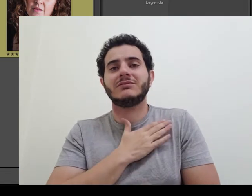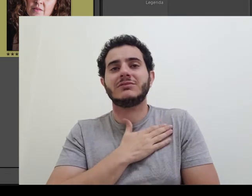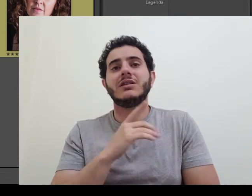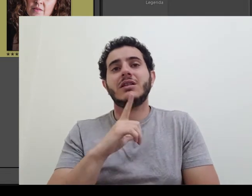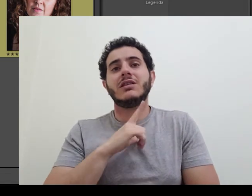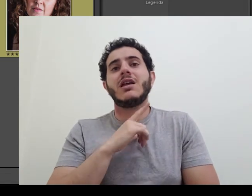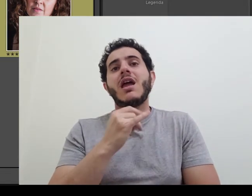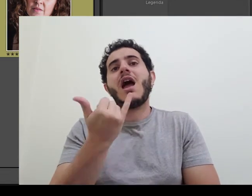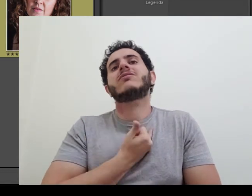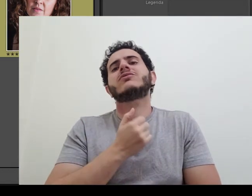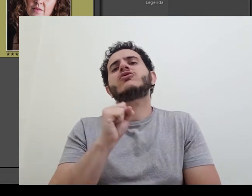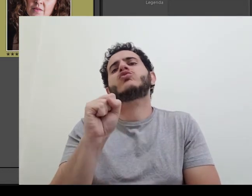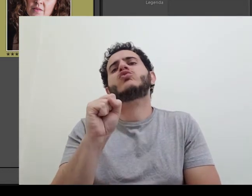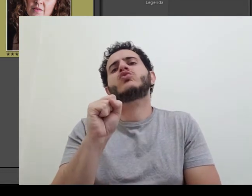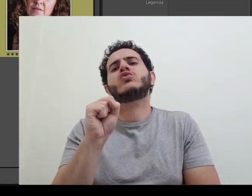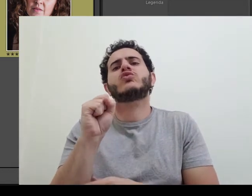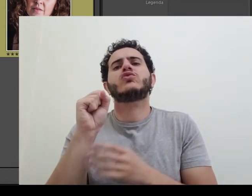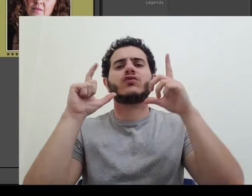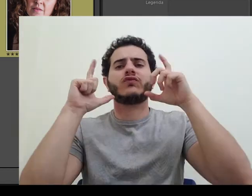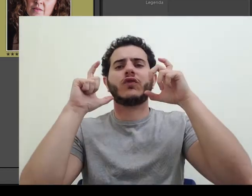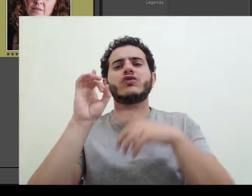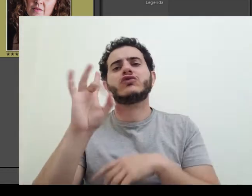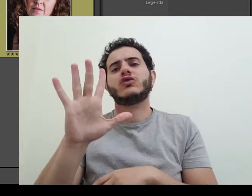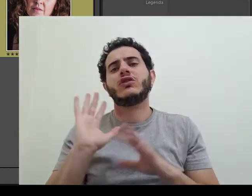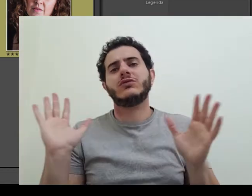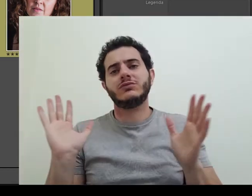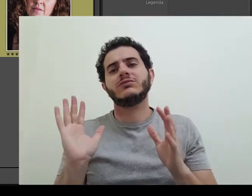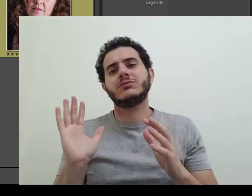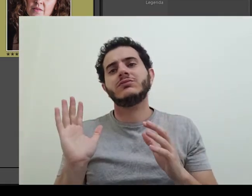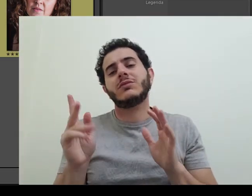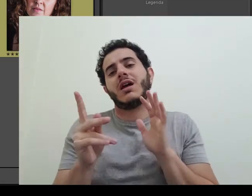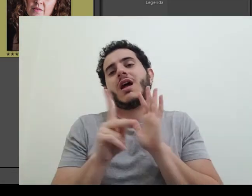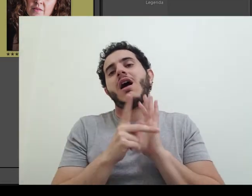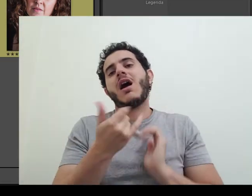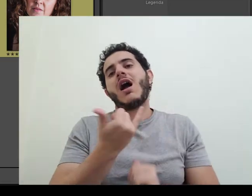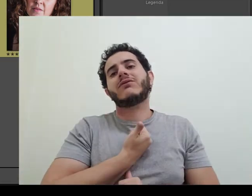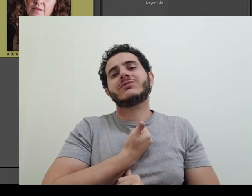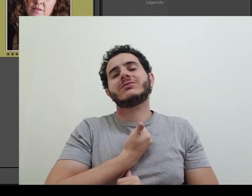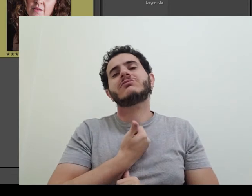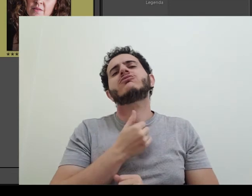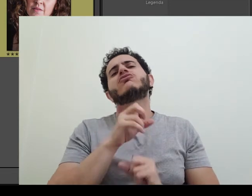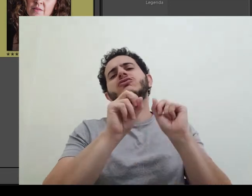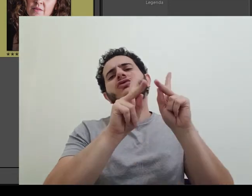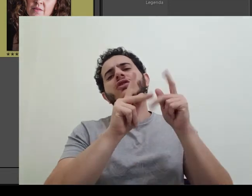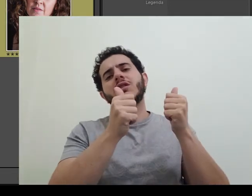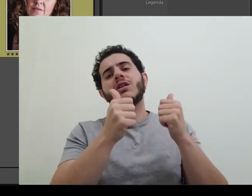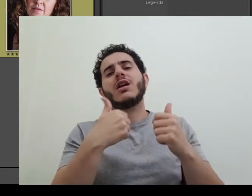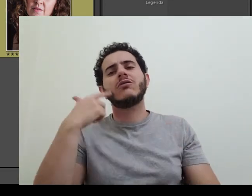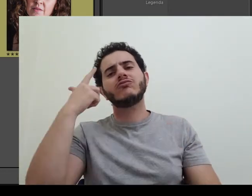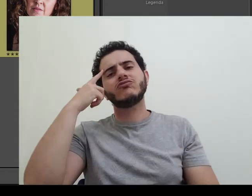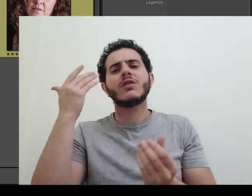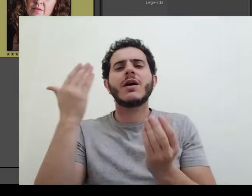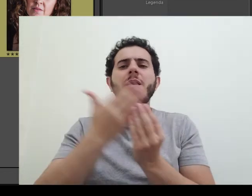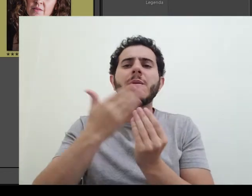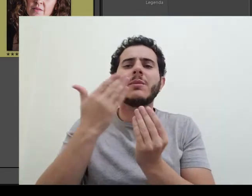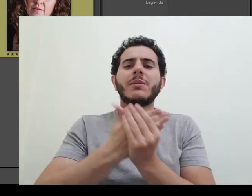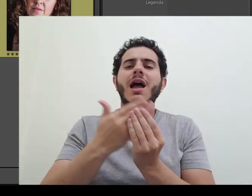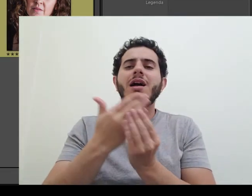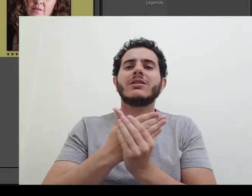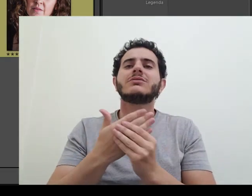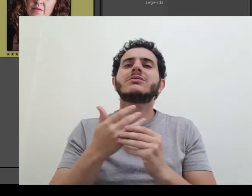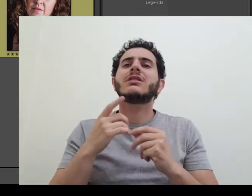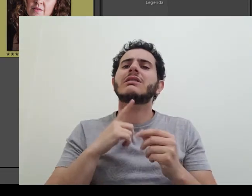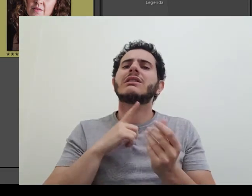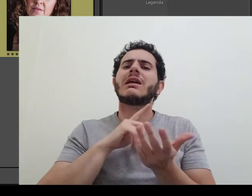importei uma pasta só, que inclusive está com data, ó, 2020-04-05, que tem as 8 fotos. Então, essa é uma pasta com